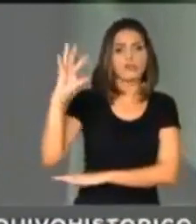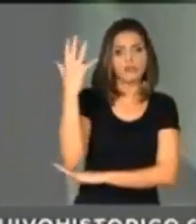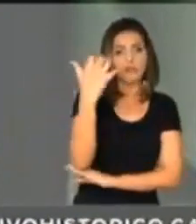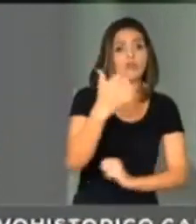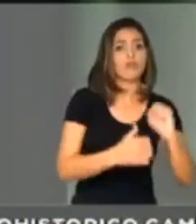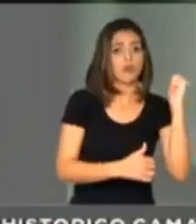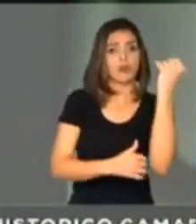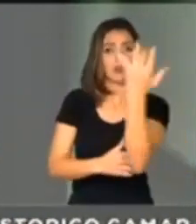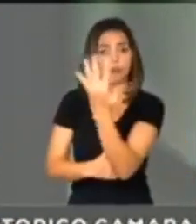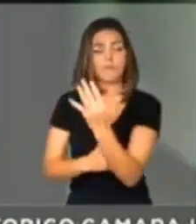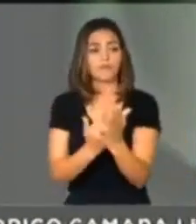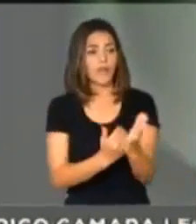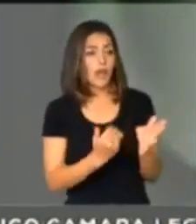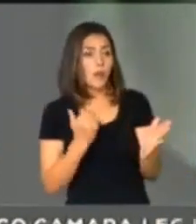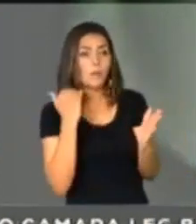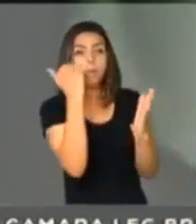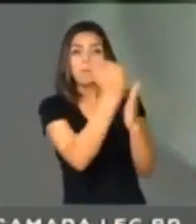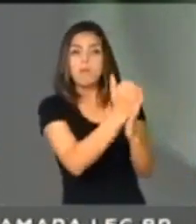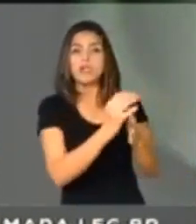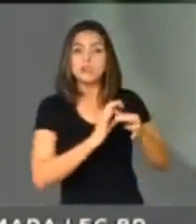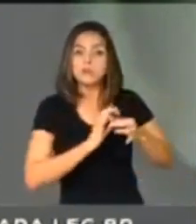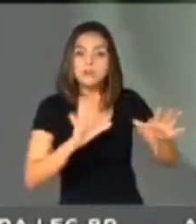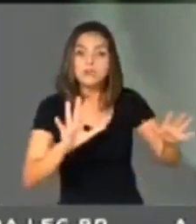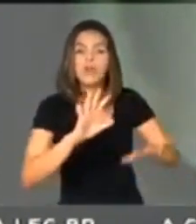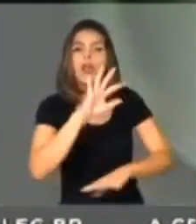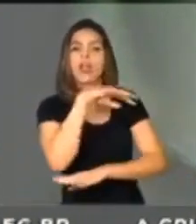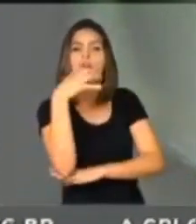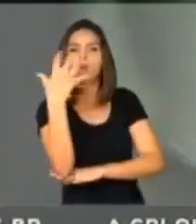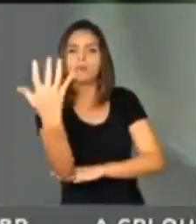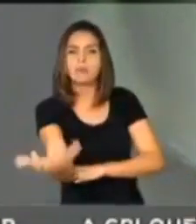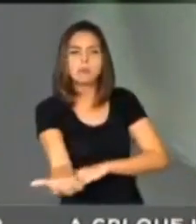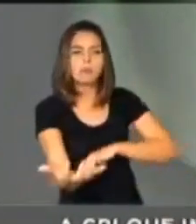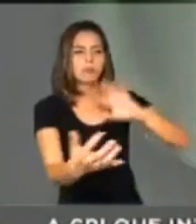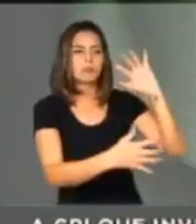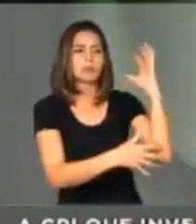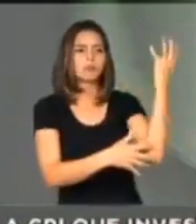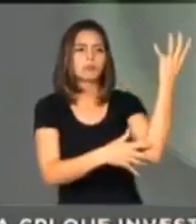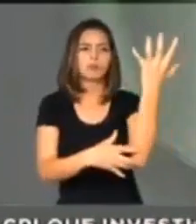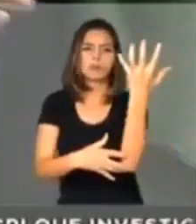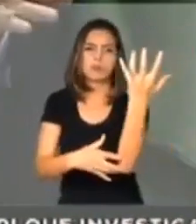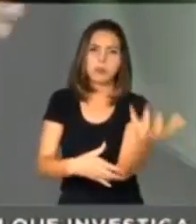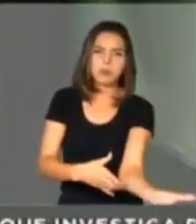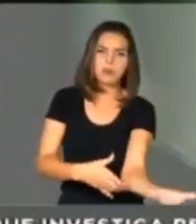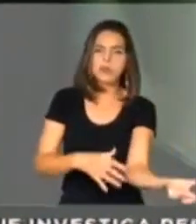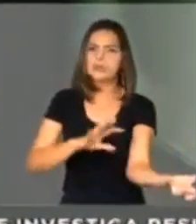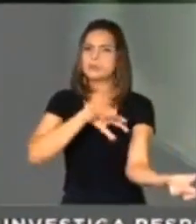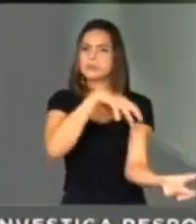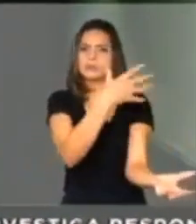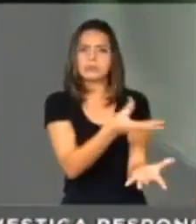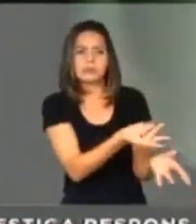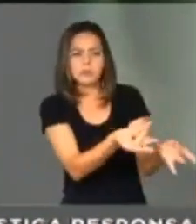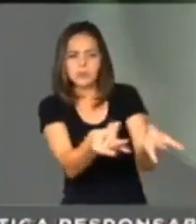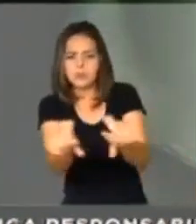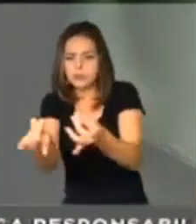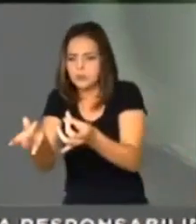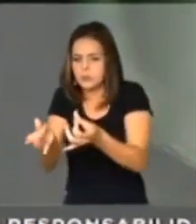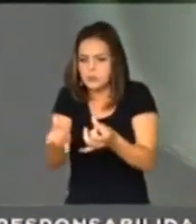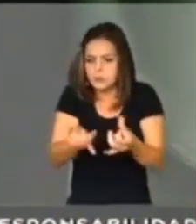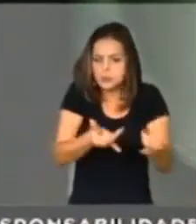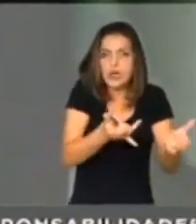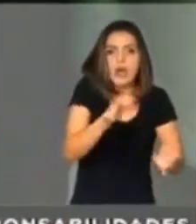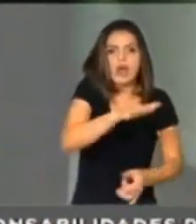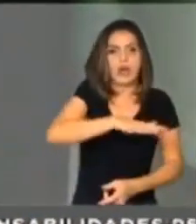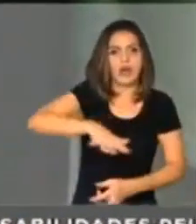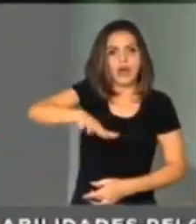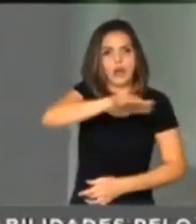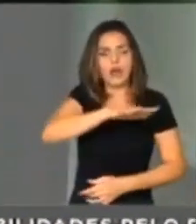do desmatamento e um verdadeiro trator na área rural,